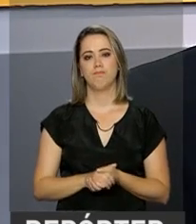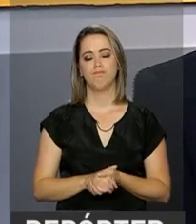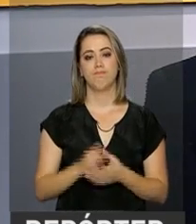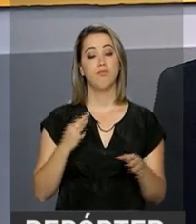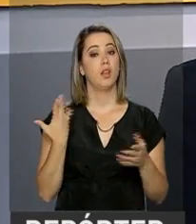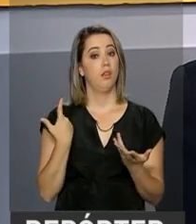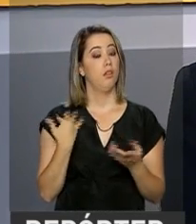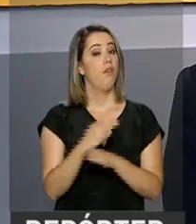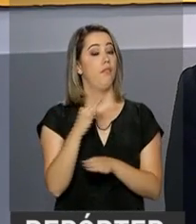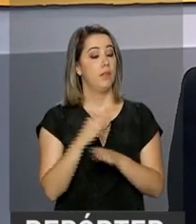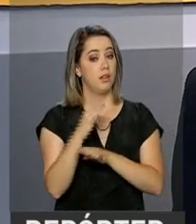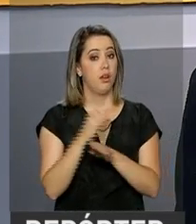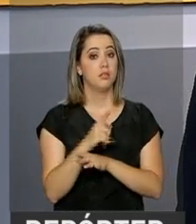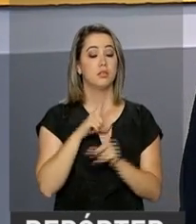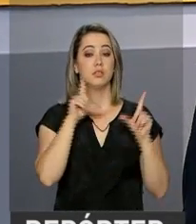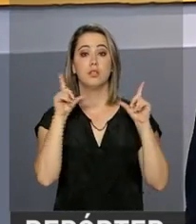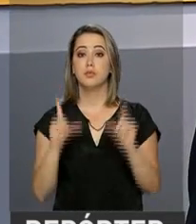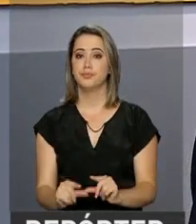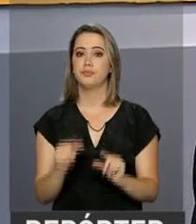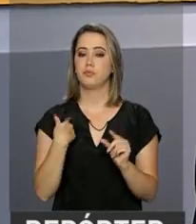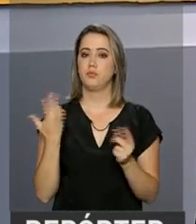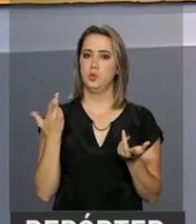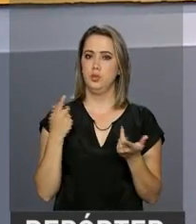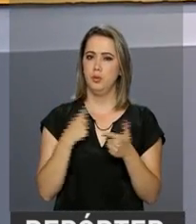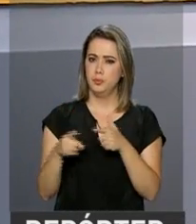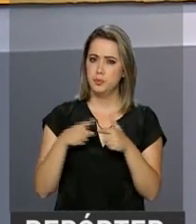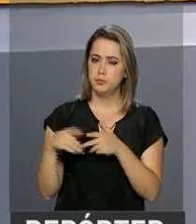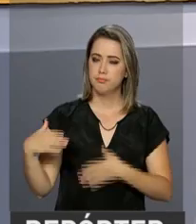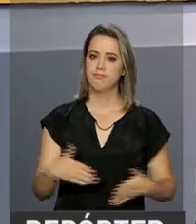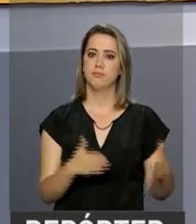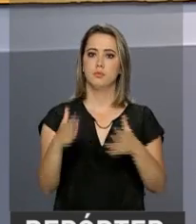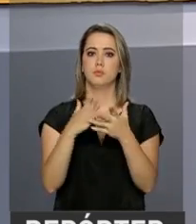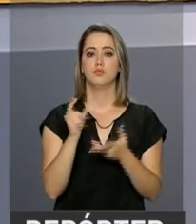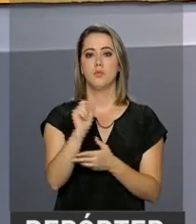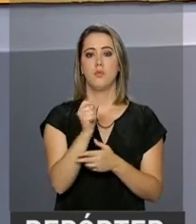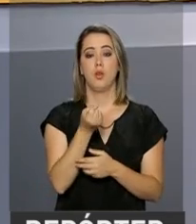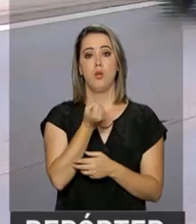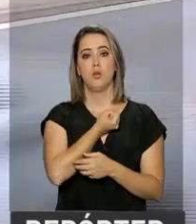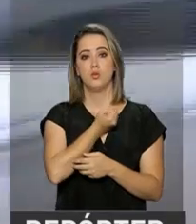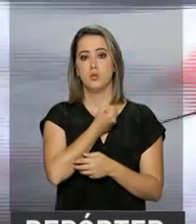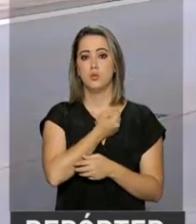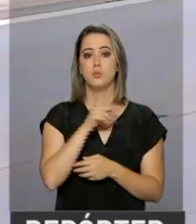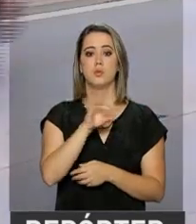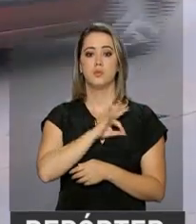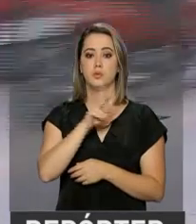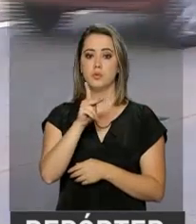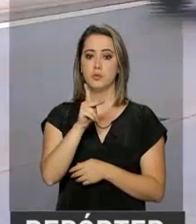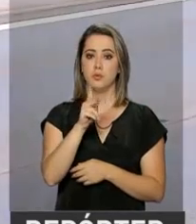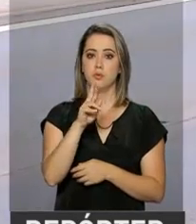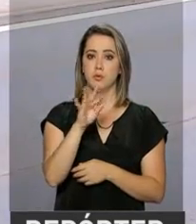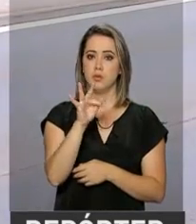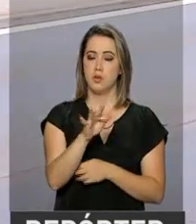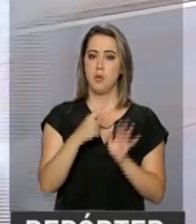feriado de Corpos Cris registrou queda no número de acidentes nas rodovias os dados da Polícia Rodoviária Federal mostram